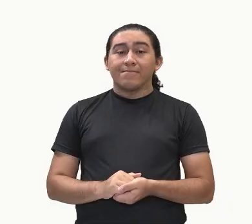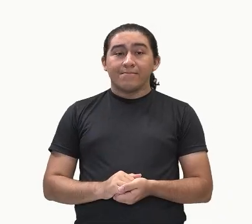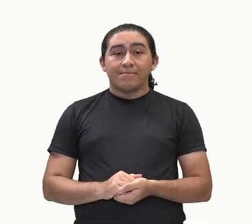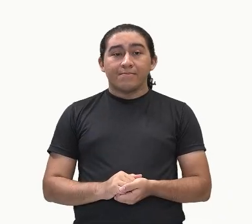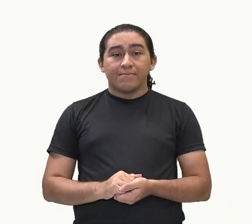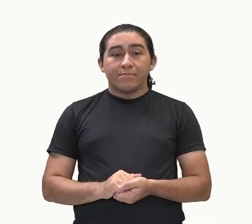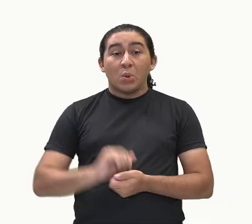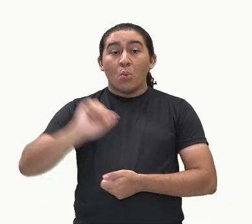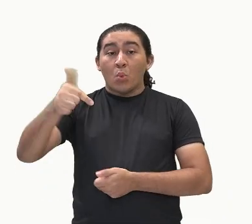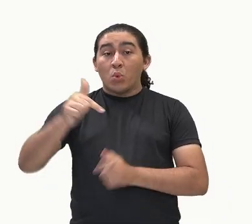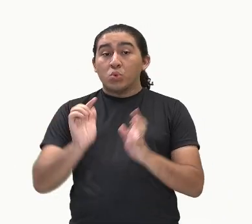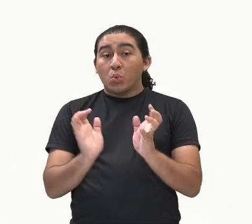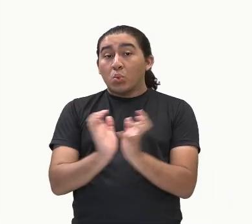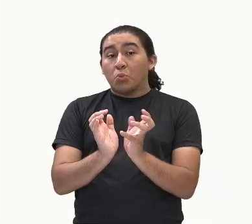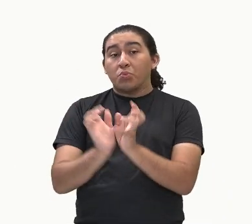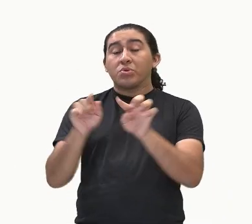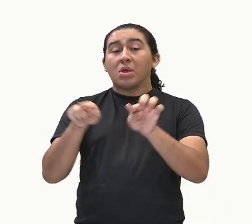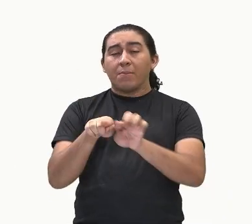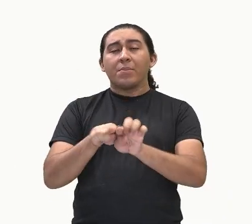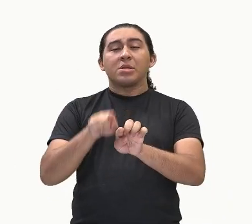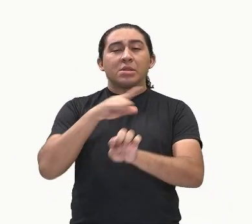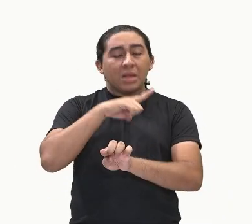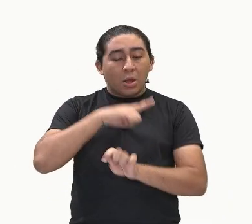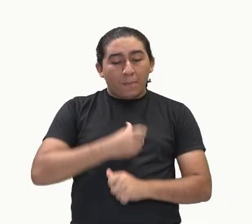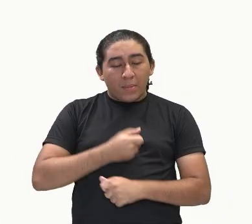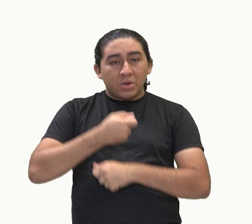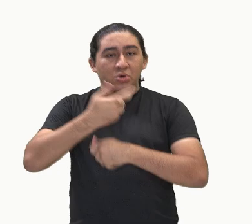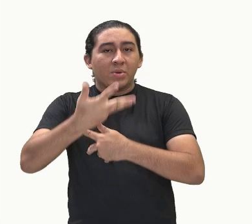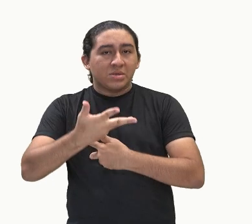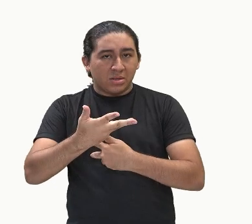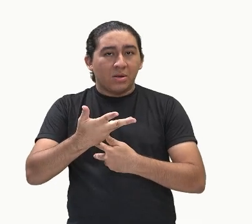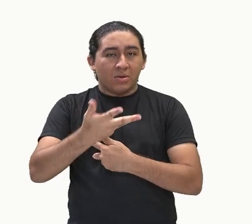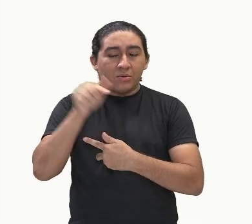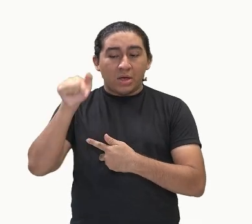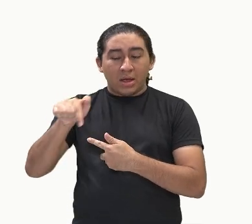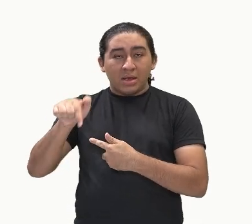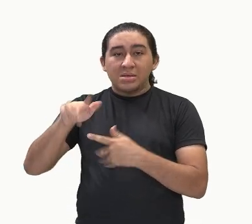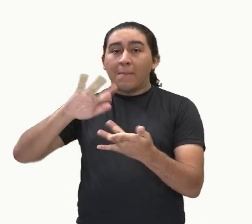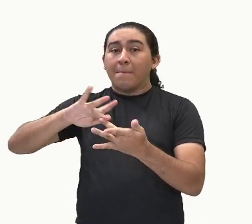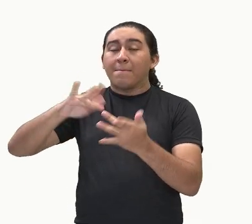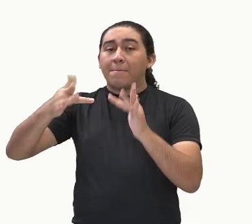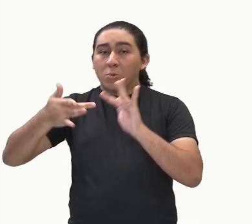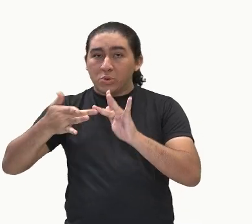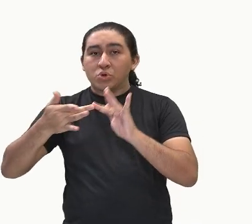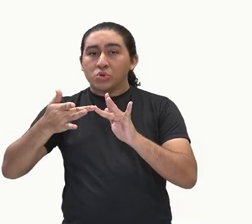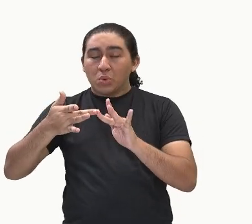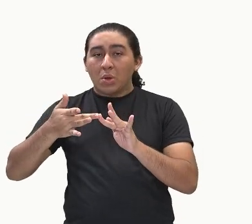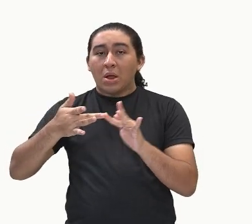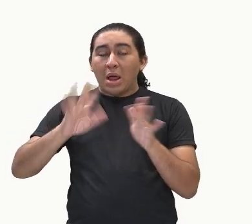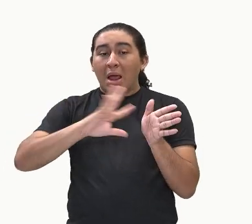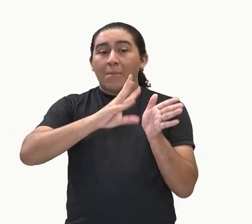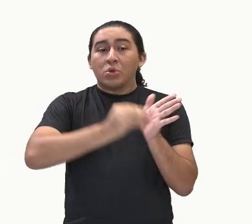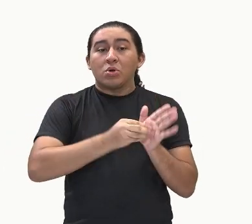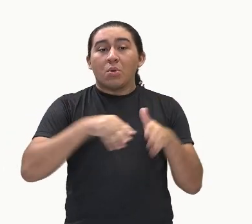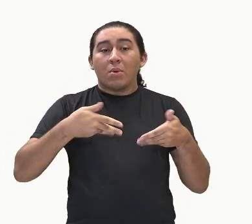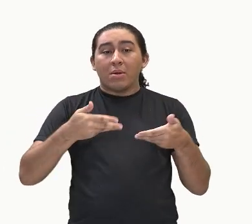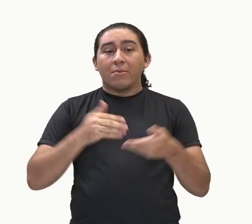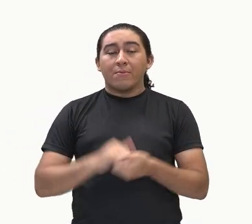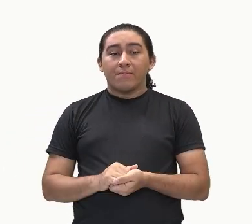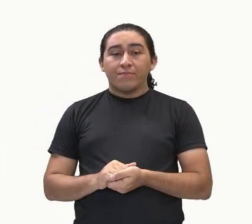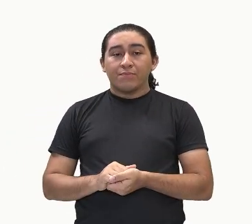grupo que podemos trazer, que tem desenvolvido os trabalhos dentro dessa vertente amazônica, é o Artefato.